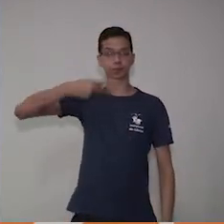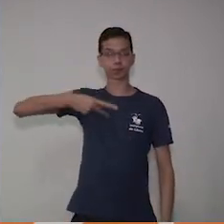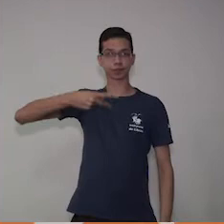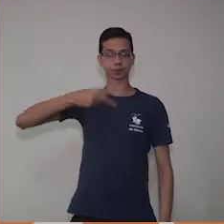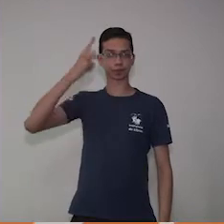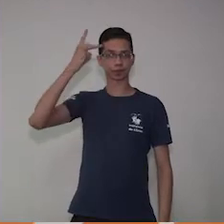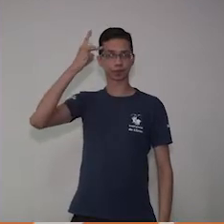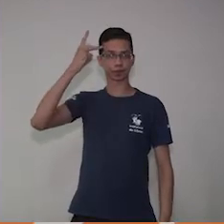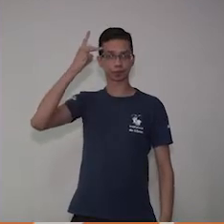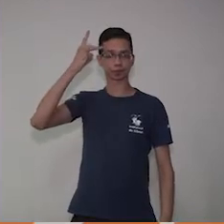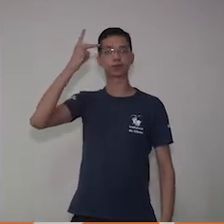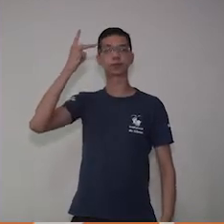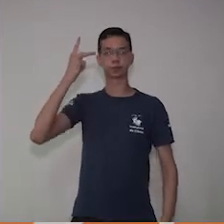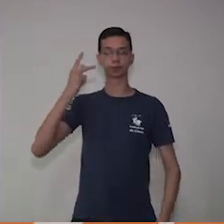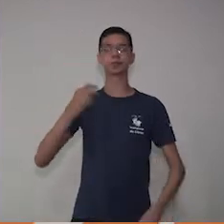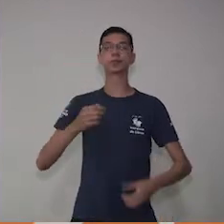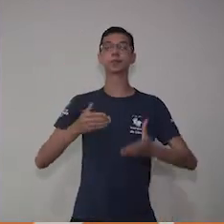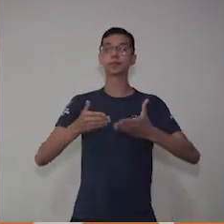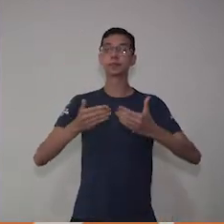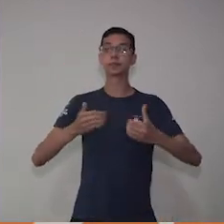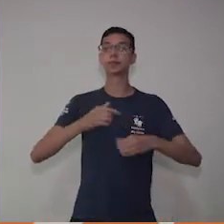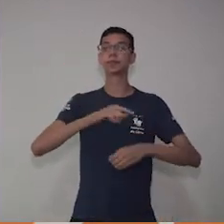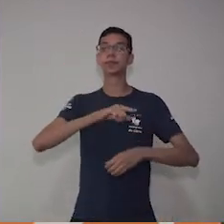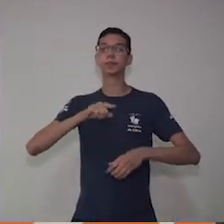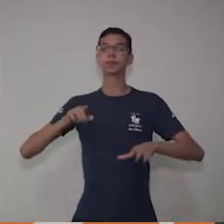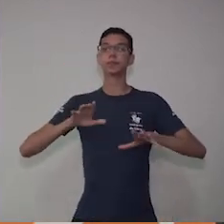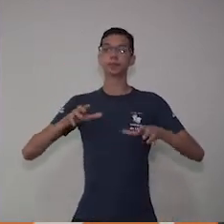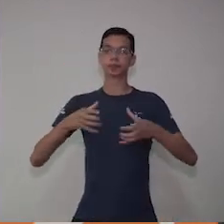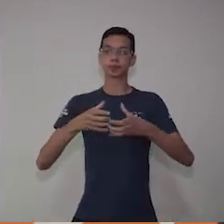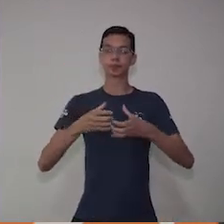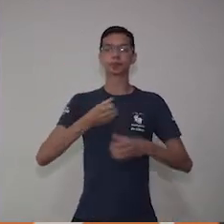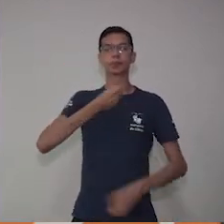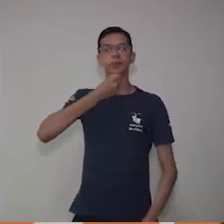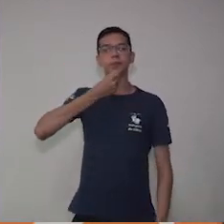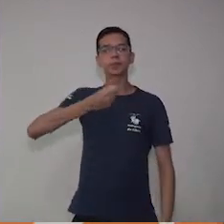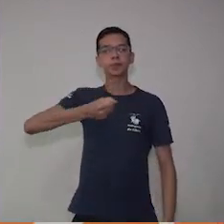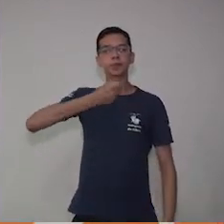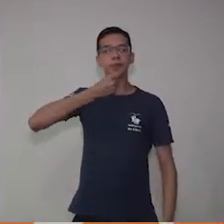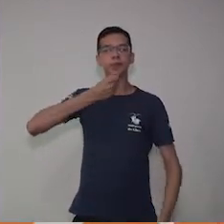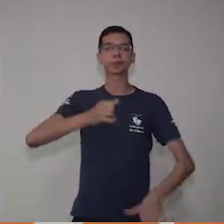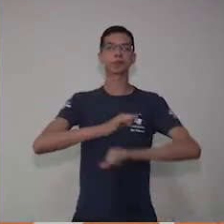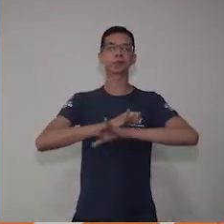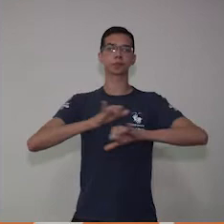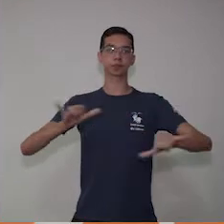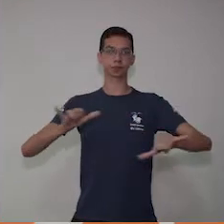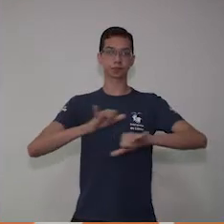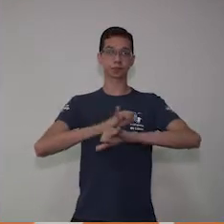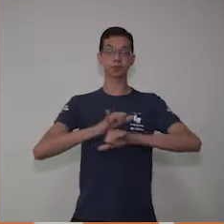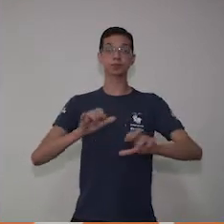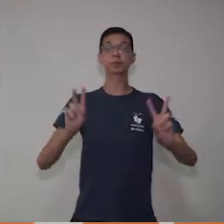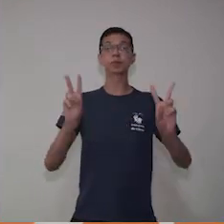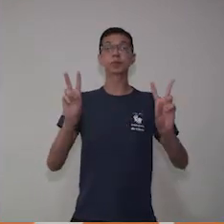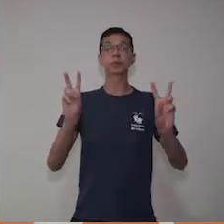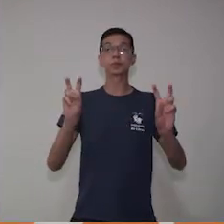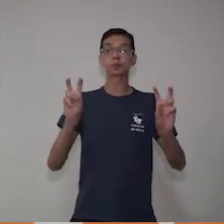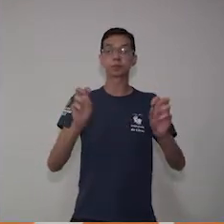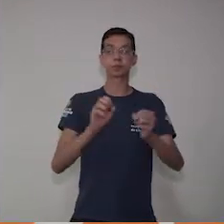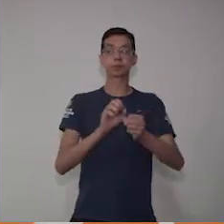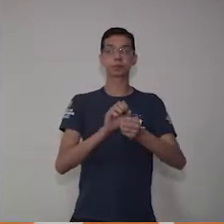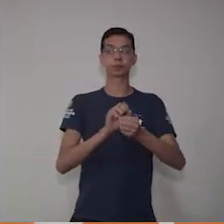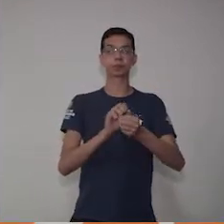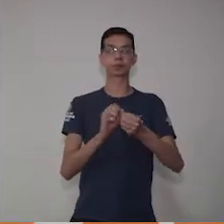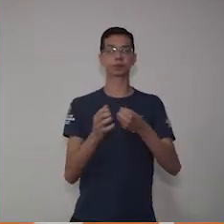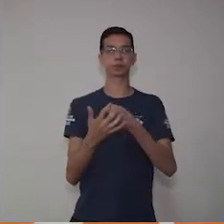convocou essa coletiva para fazer alguns anúncios em relação à questão do